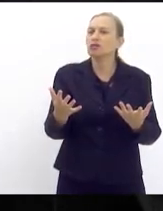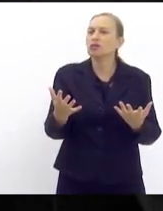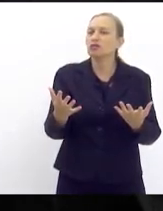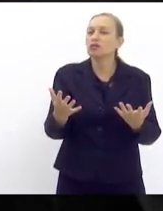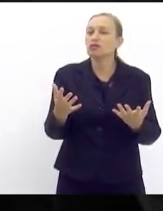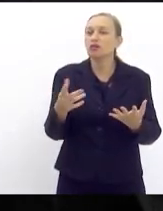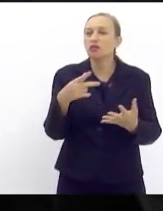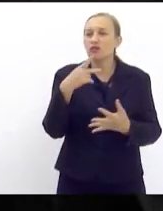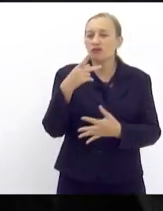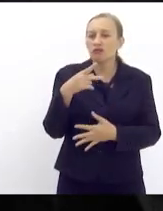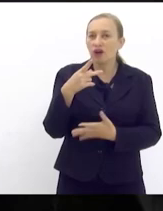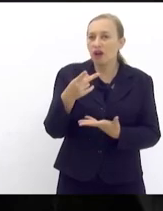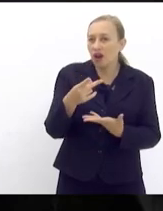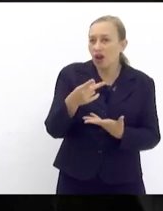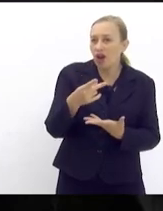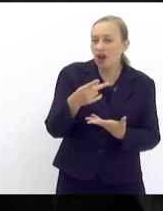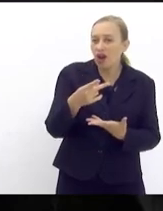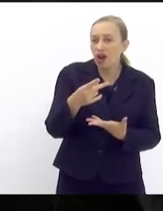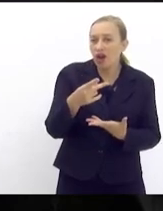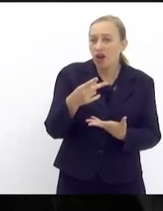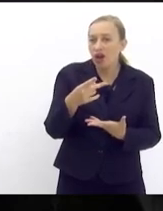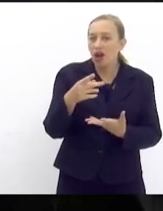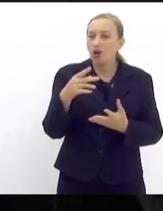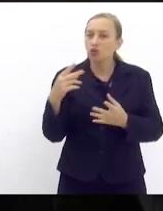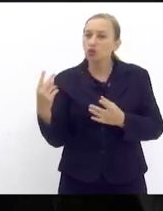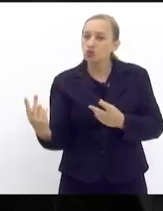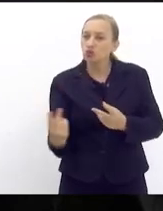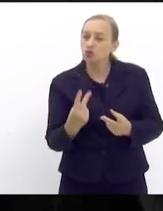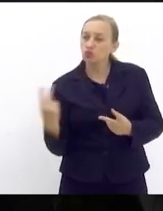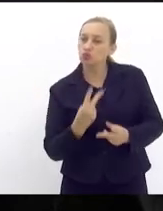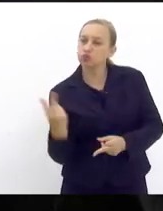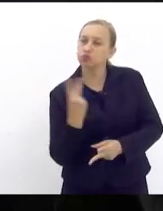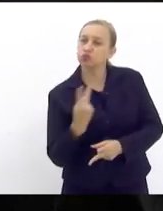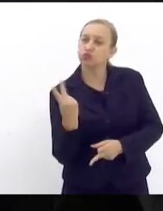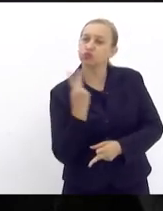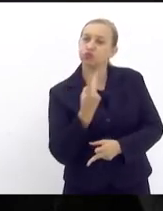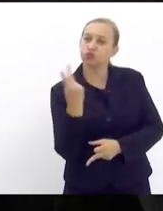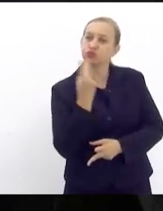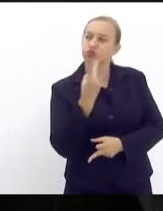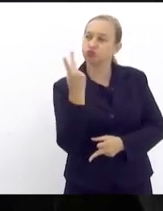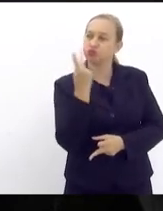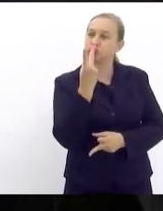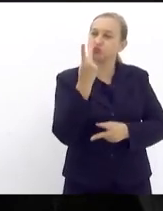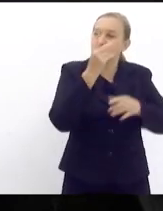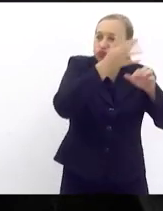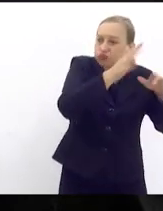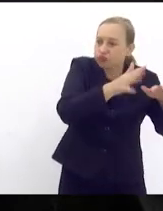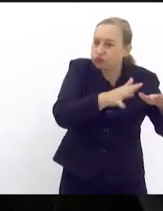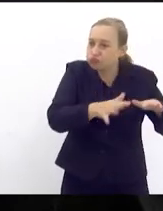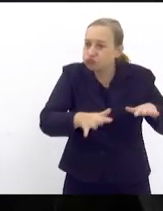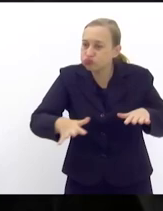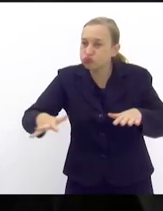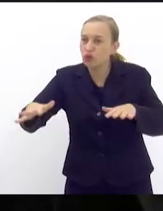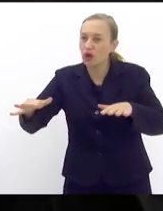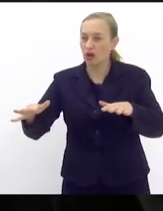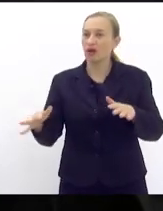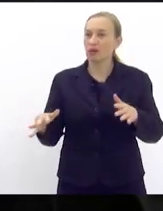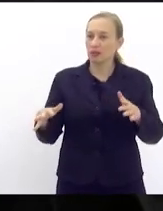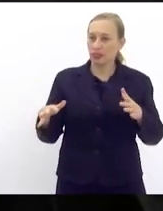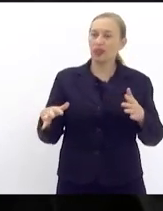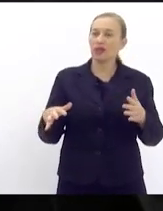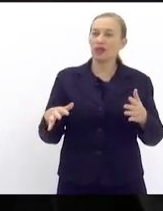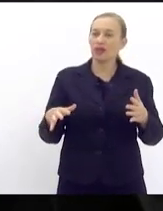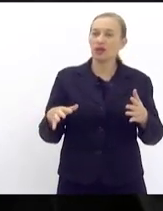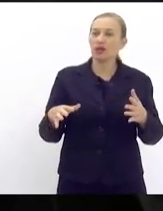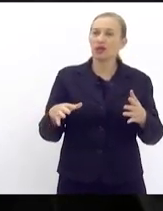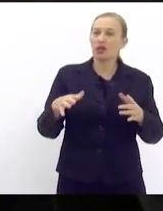no maremoto Para Não Dizer tsunami mas geralmente radioativo né porque